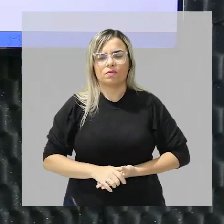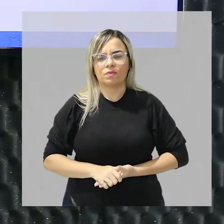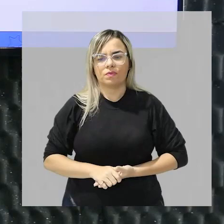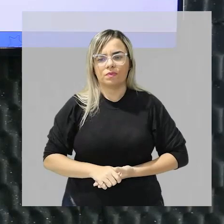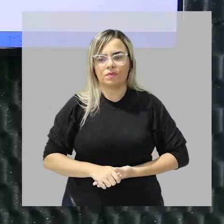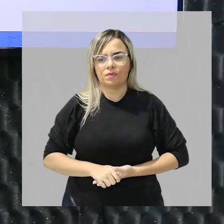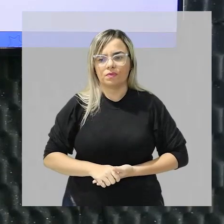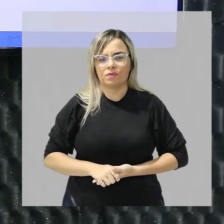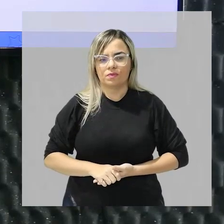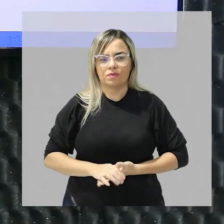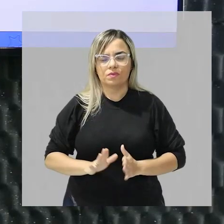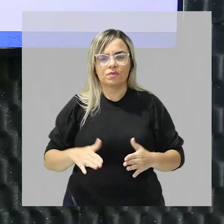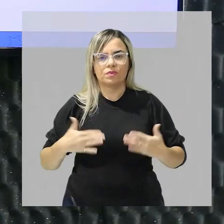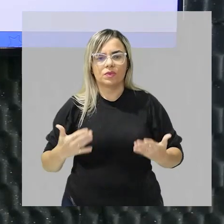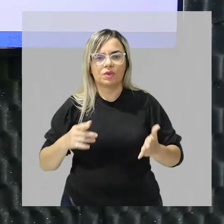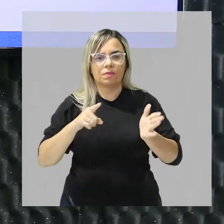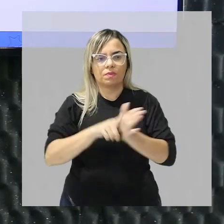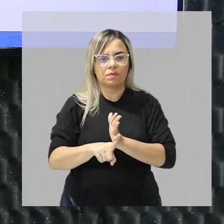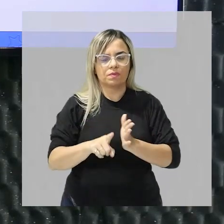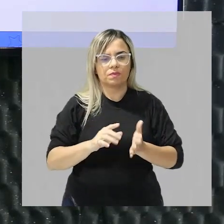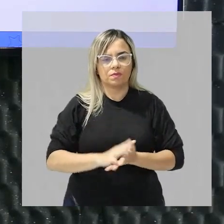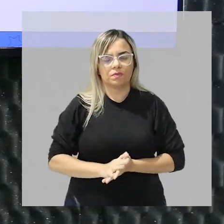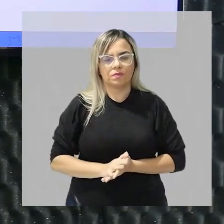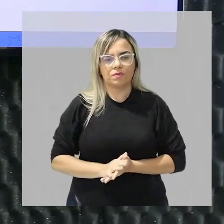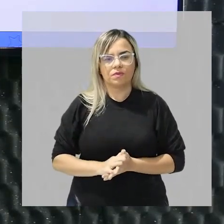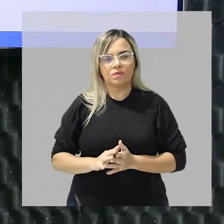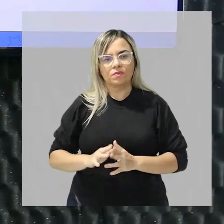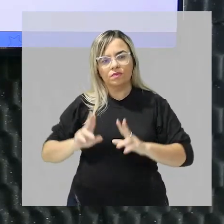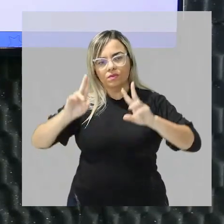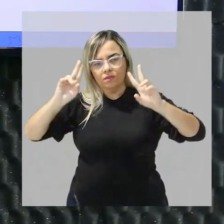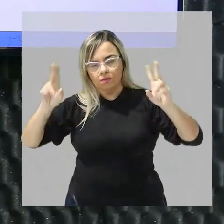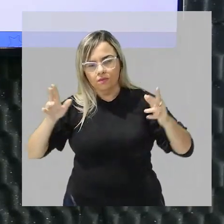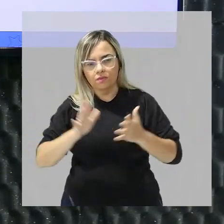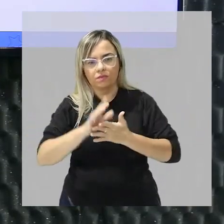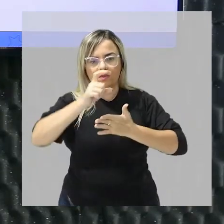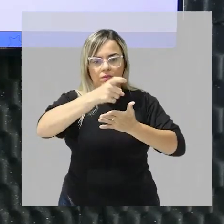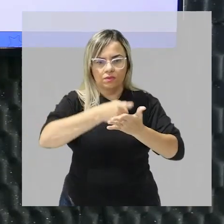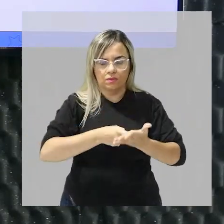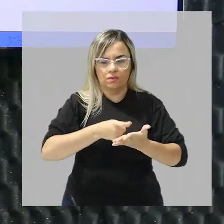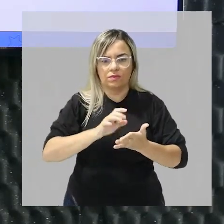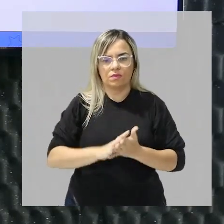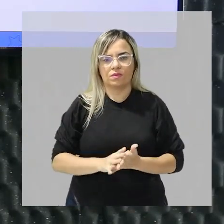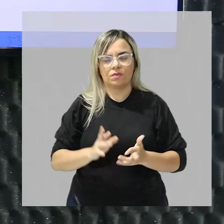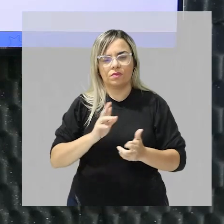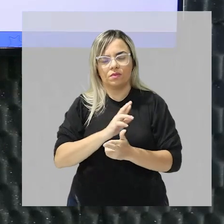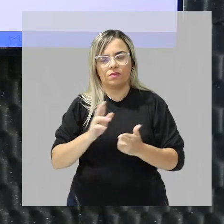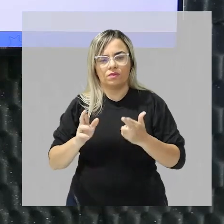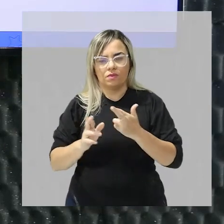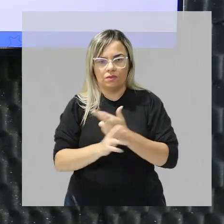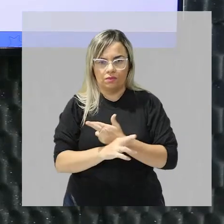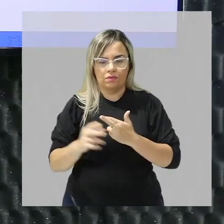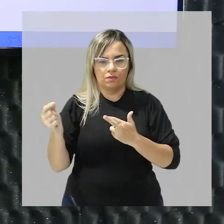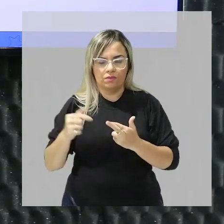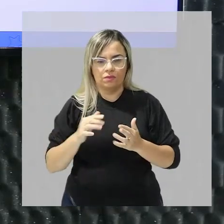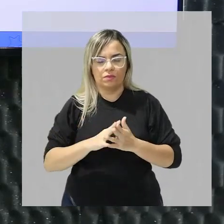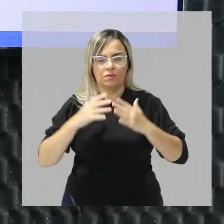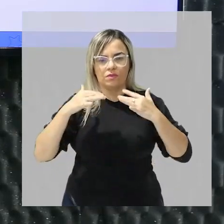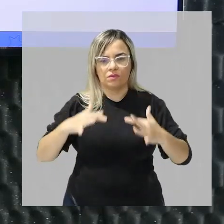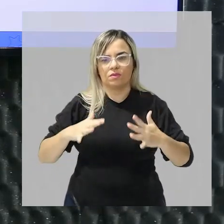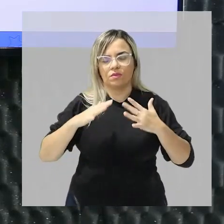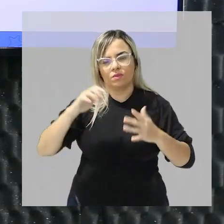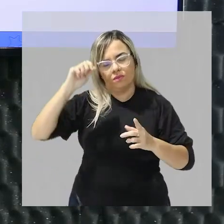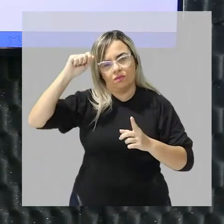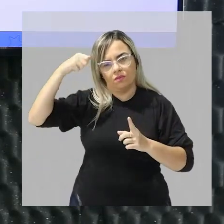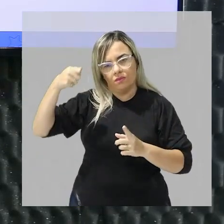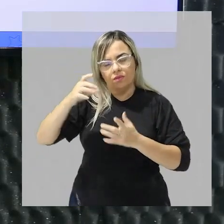ônibus. Vamos ver então a pergunta? O tema do texto, que é a questão lá do movimento